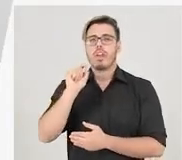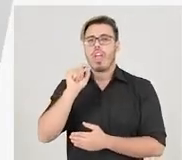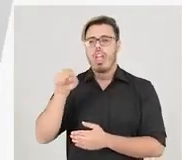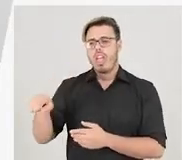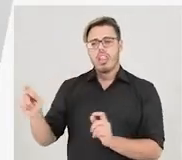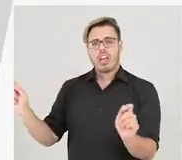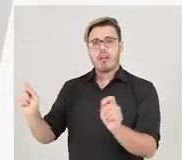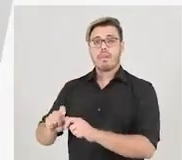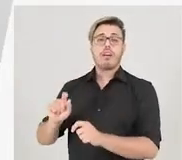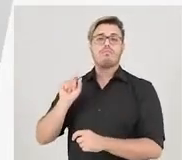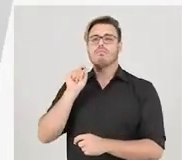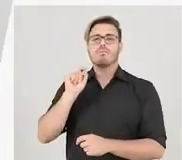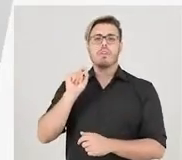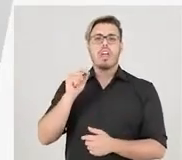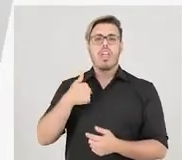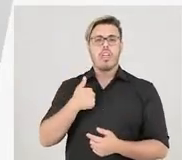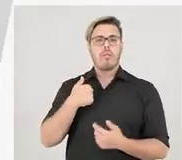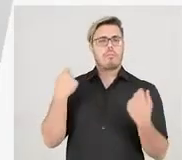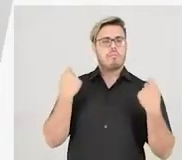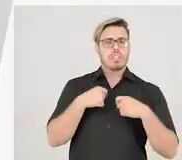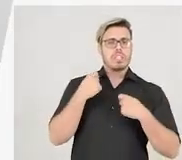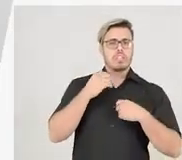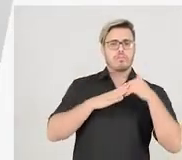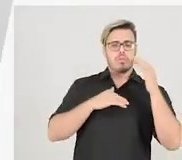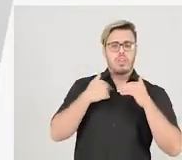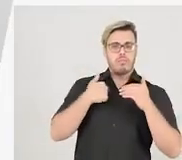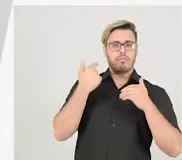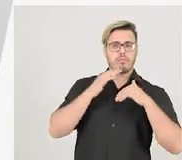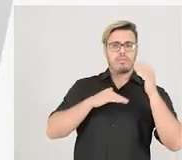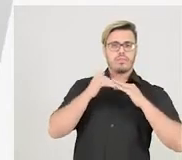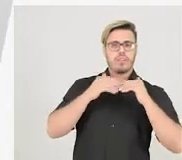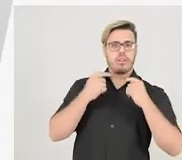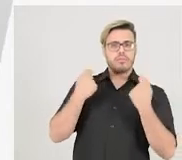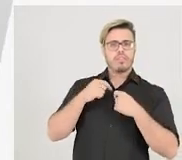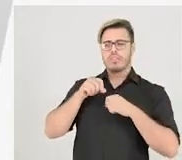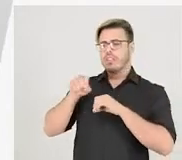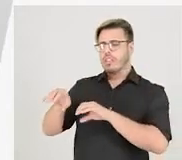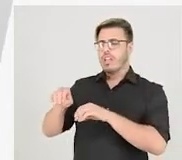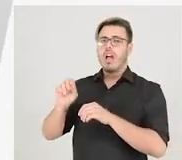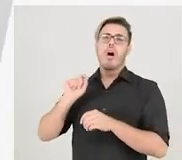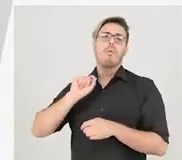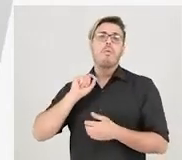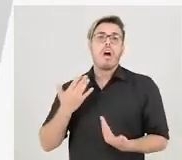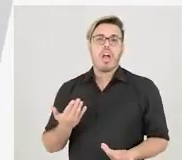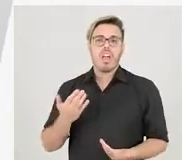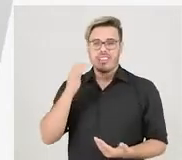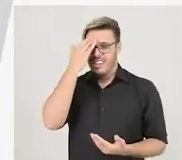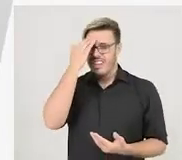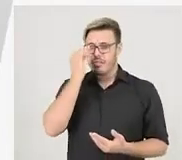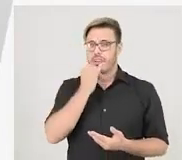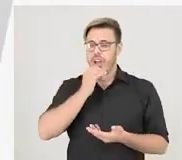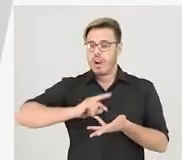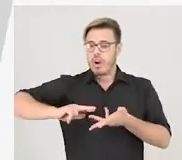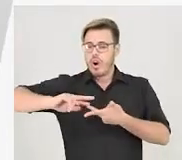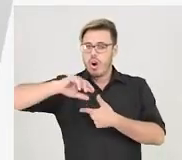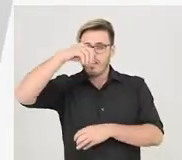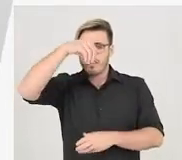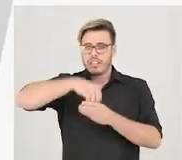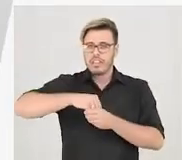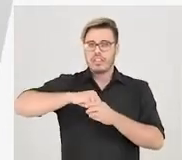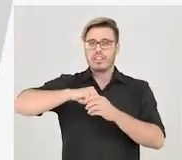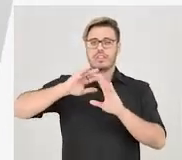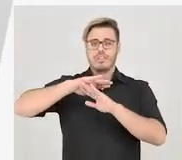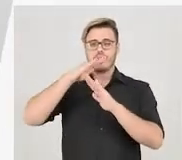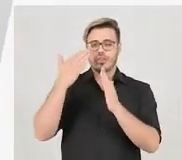As coisas que tem na escola, todos os conteúdos, todos os conceitos, tudo que tem lá dentro,